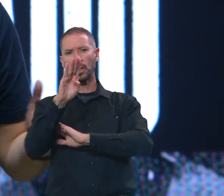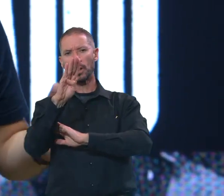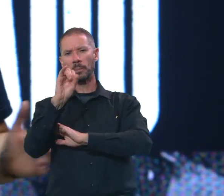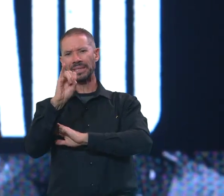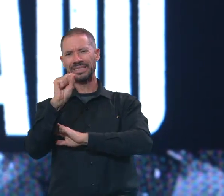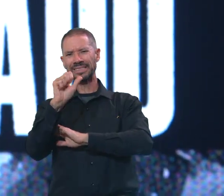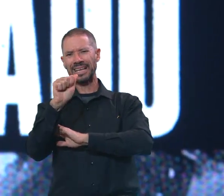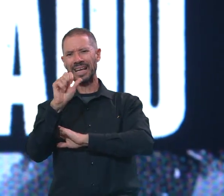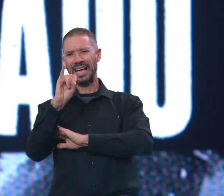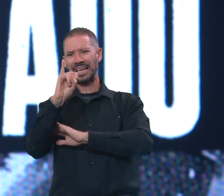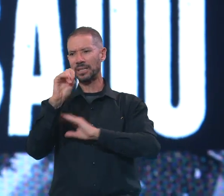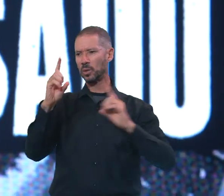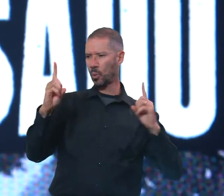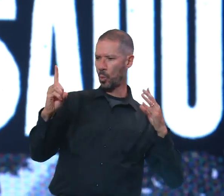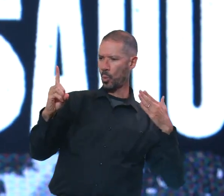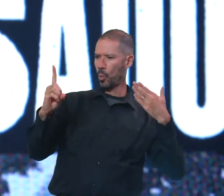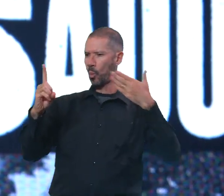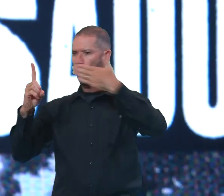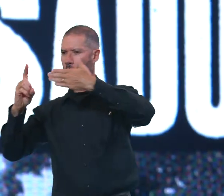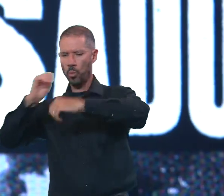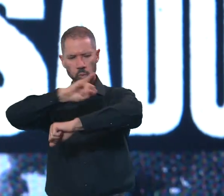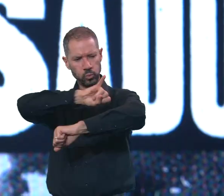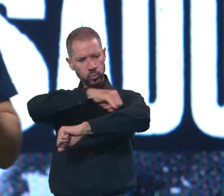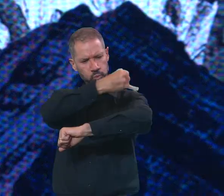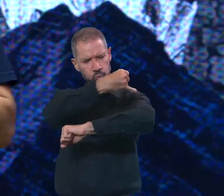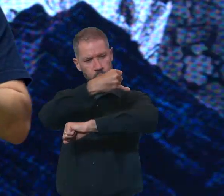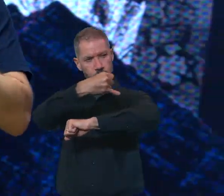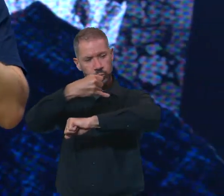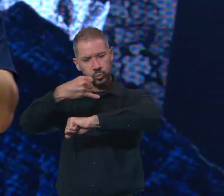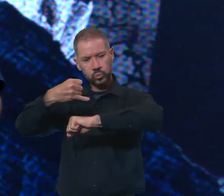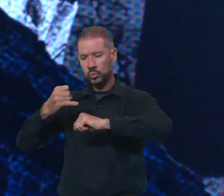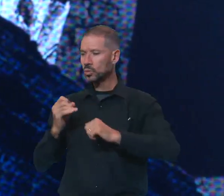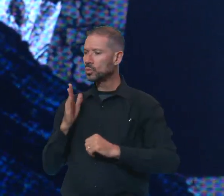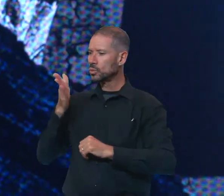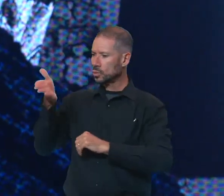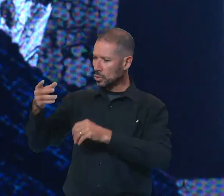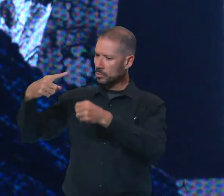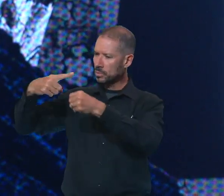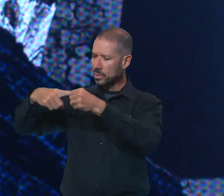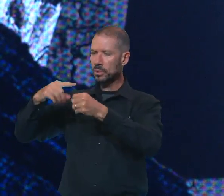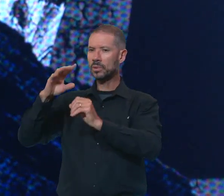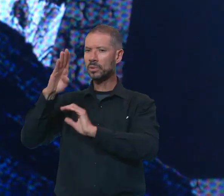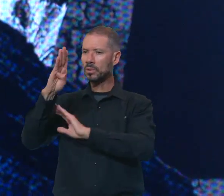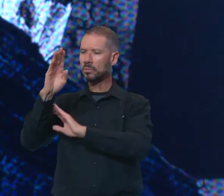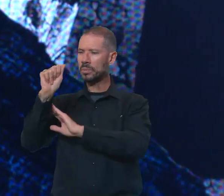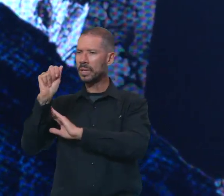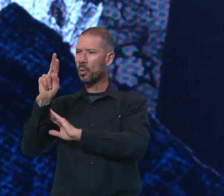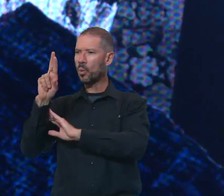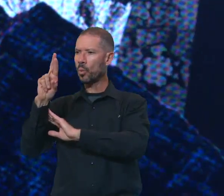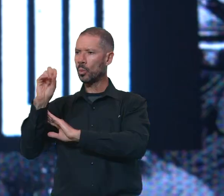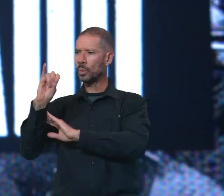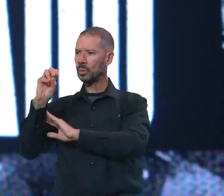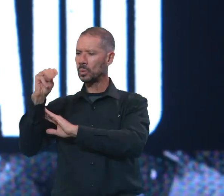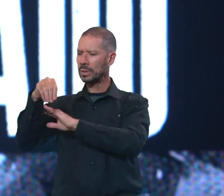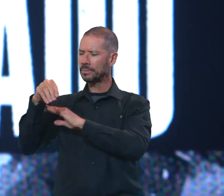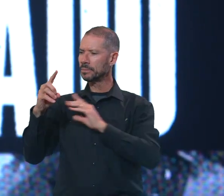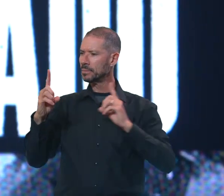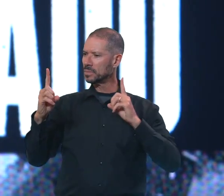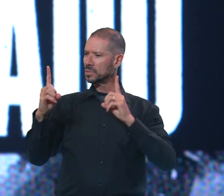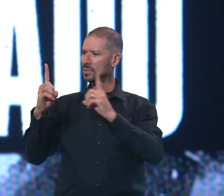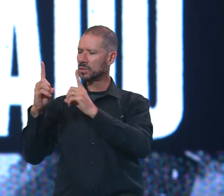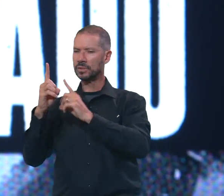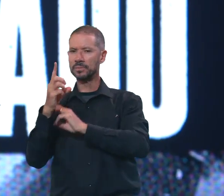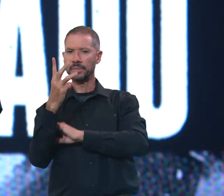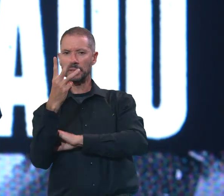texto, rumo ao Rio Jordão. À medida que eles chegam na cidade de Baurim, ali, eles seguem em direção